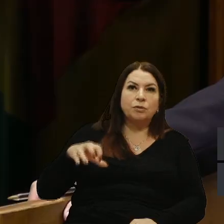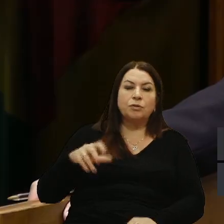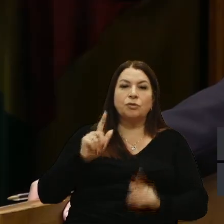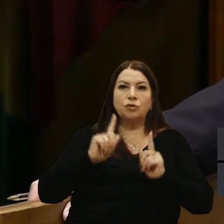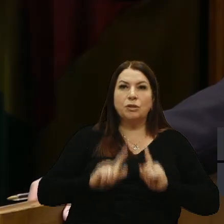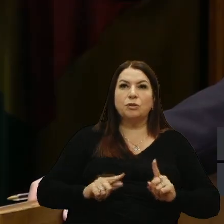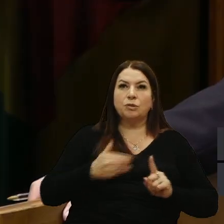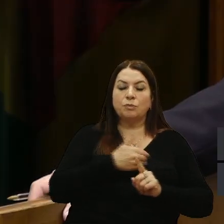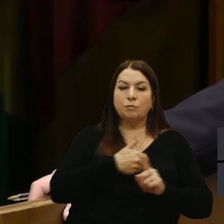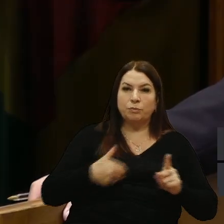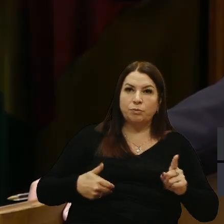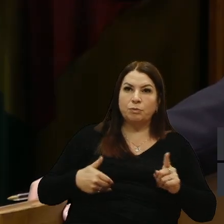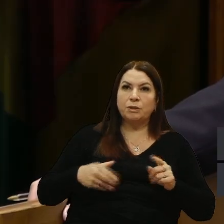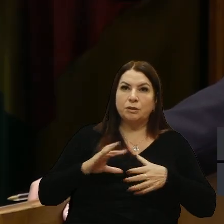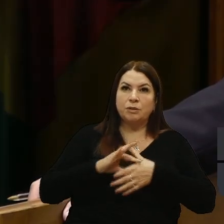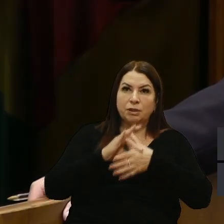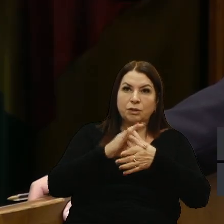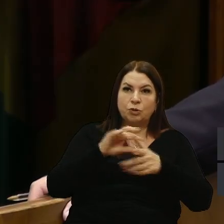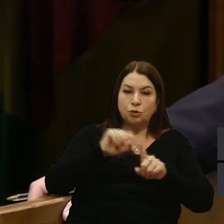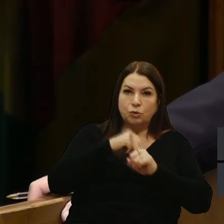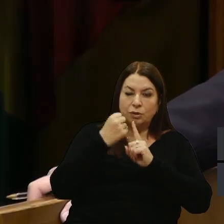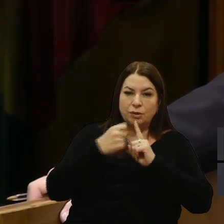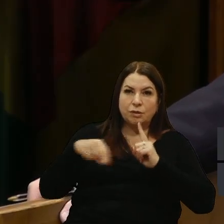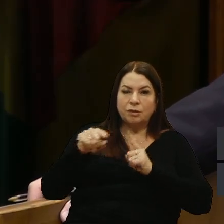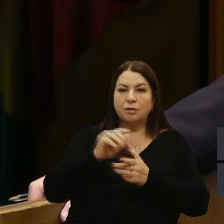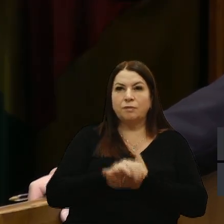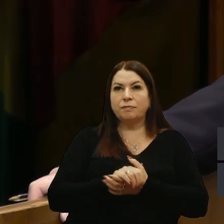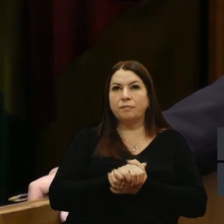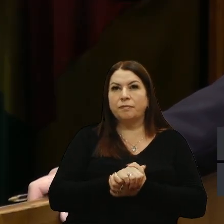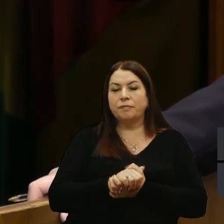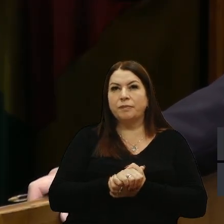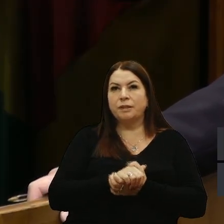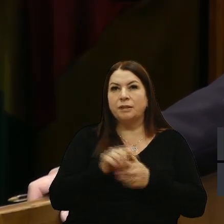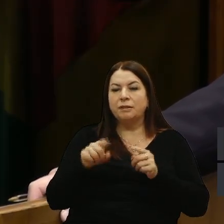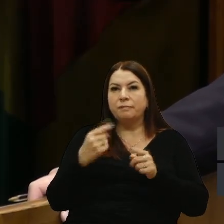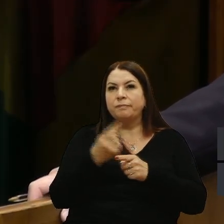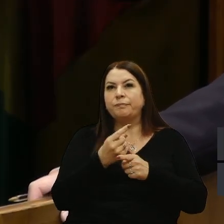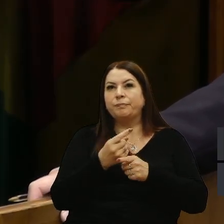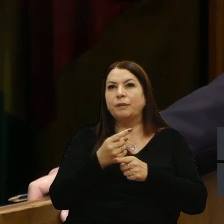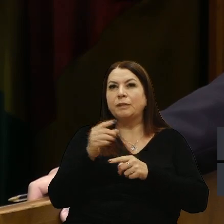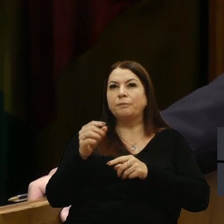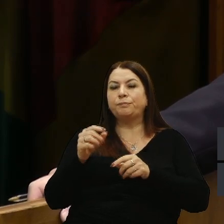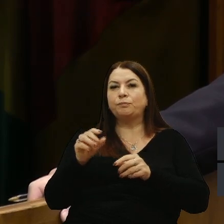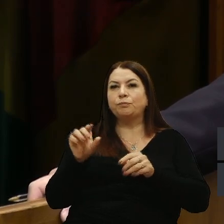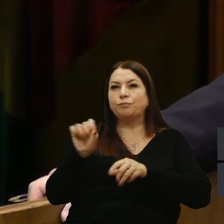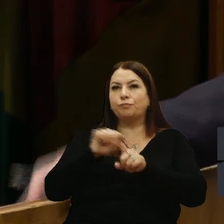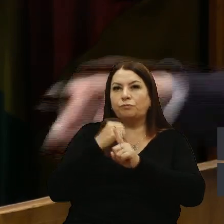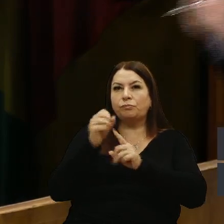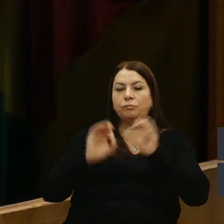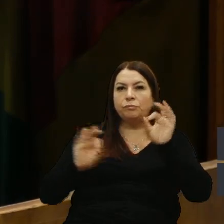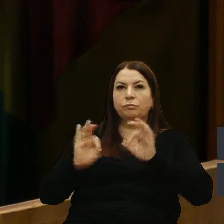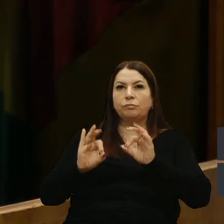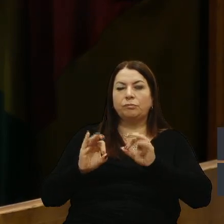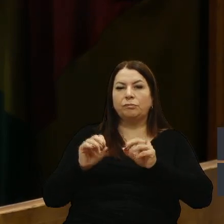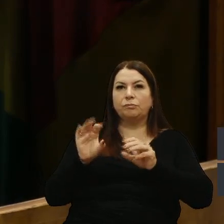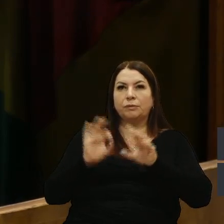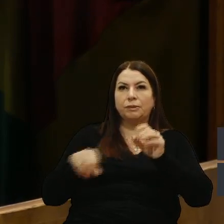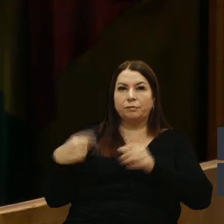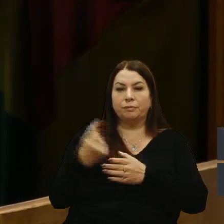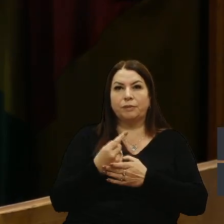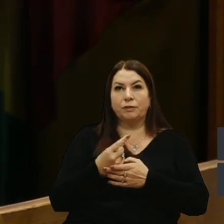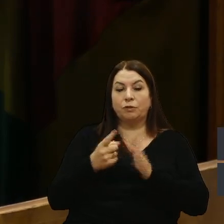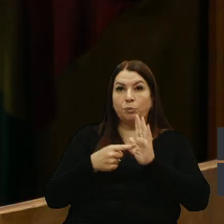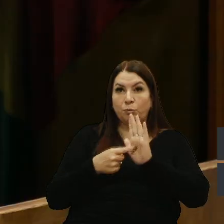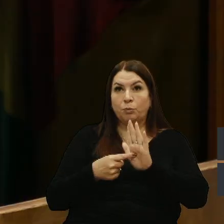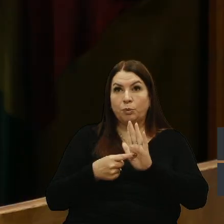gestores públicos, lideranças sociais e representantes da sociedade civil organizada, vimos a público